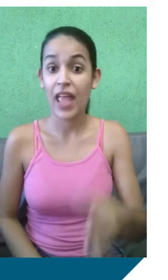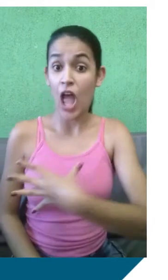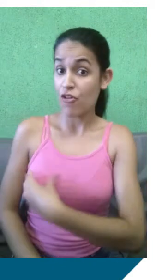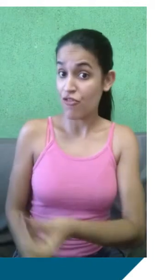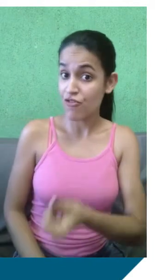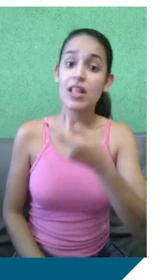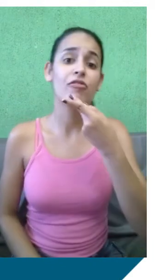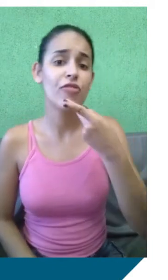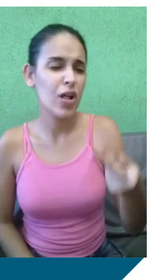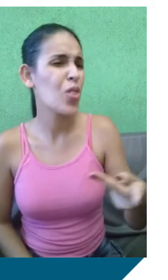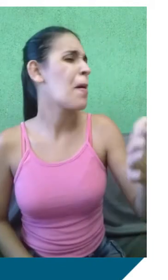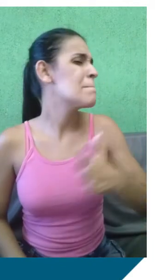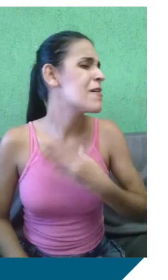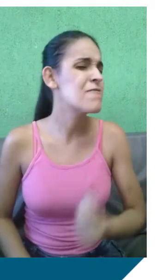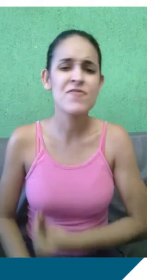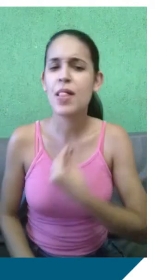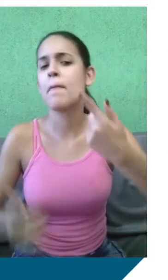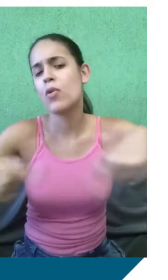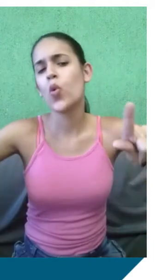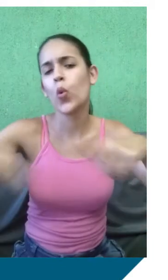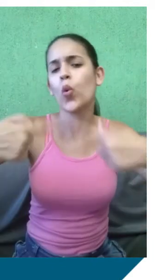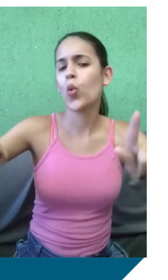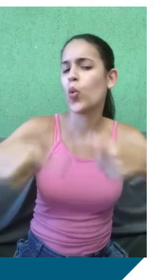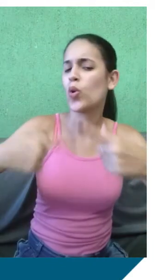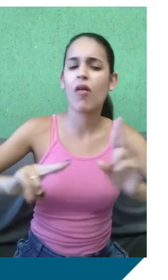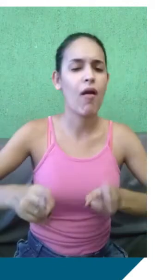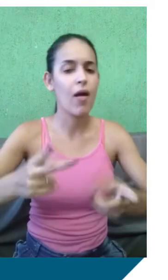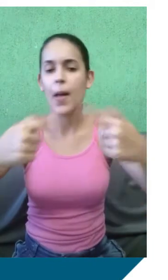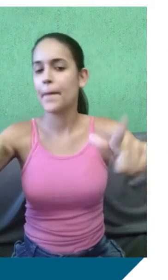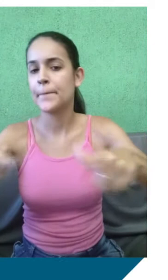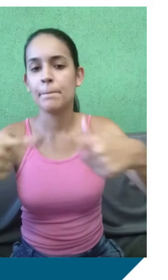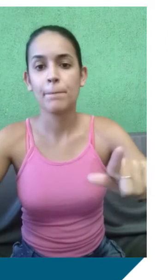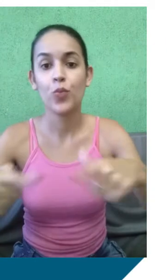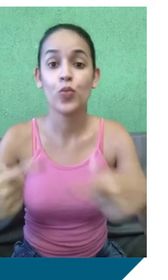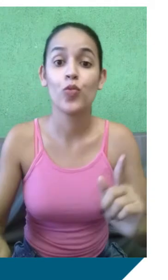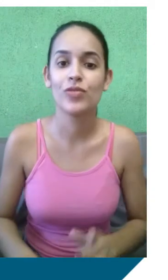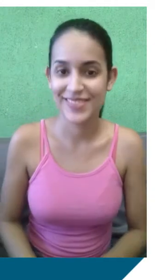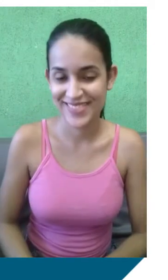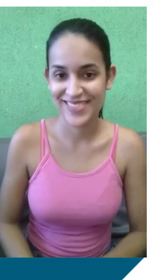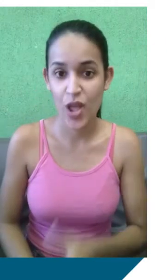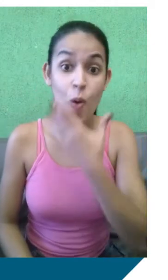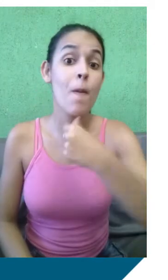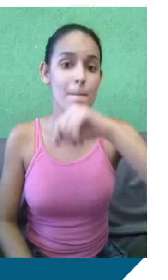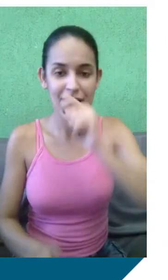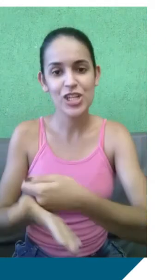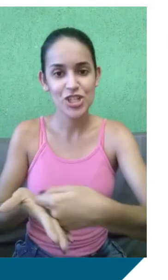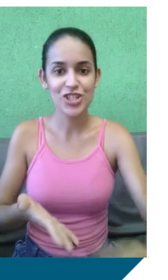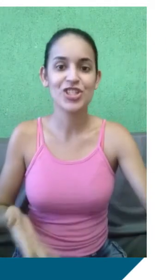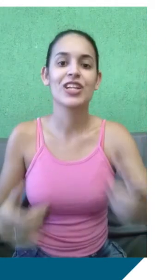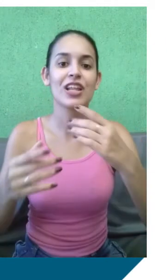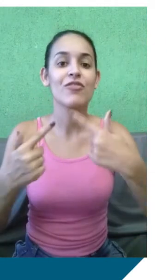Responde veementemente, lembrando que, antes de poeta, Leminski era compositor. Estrela frisa a